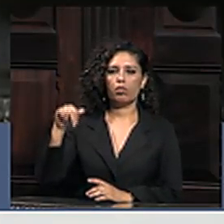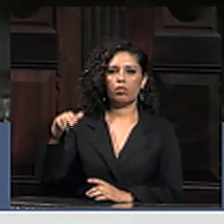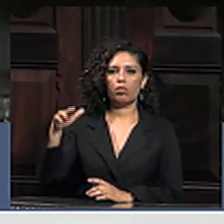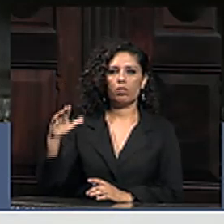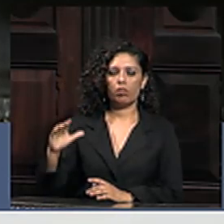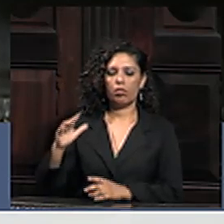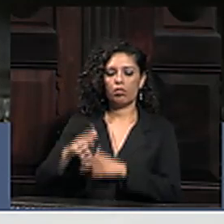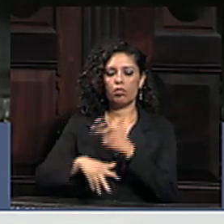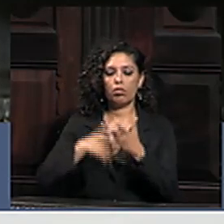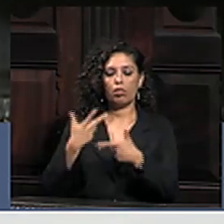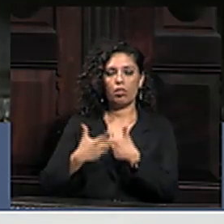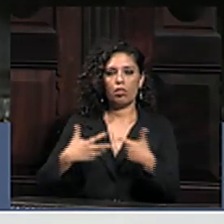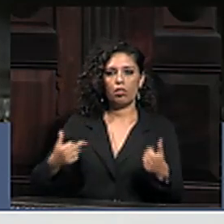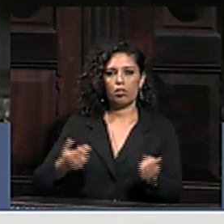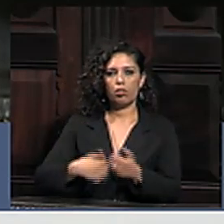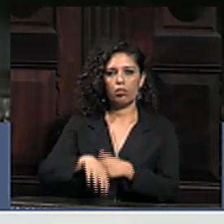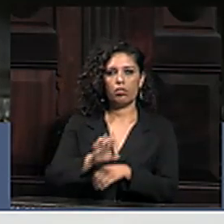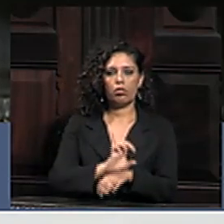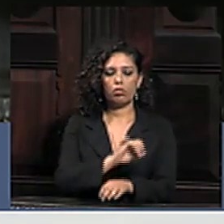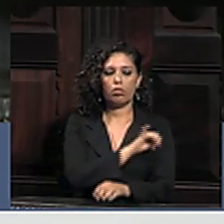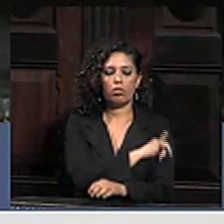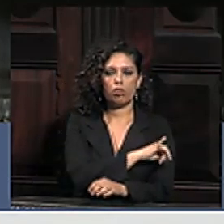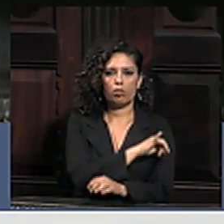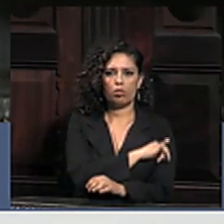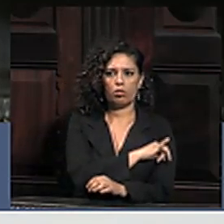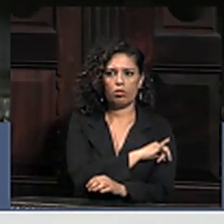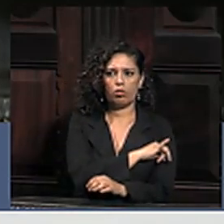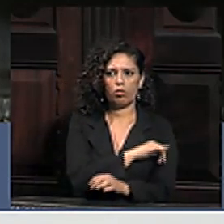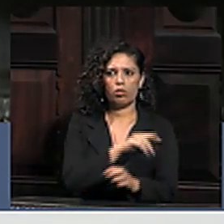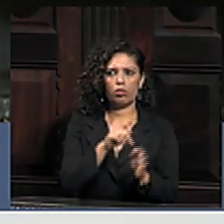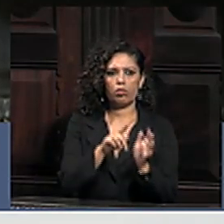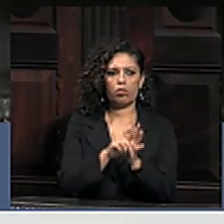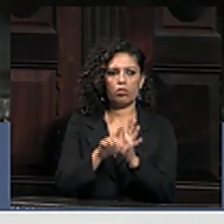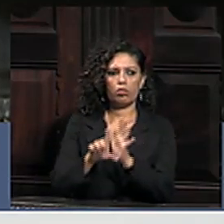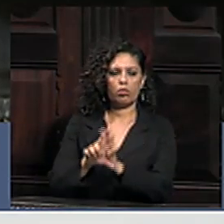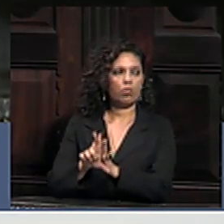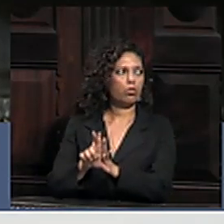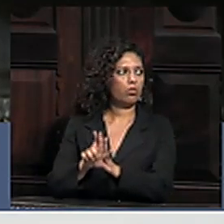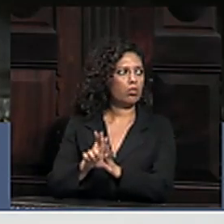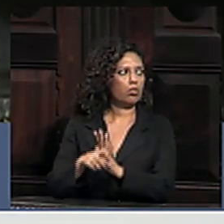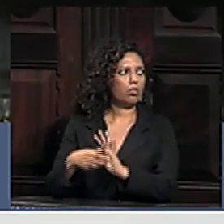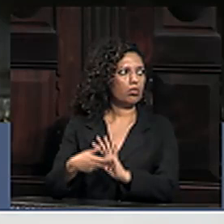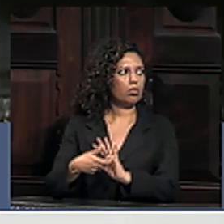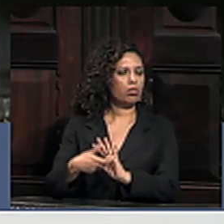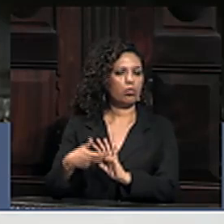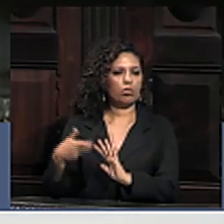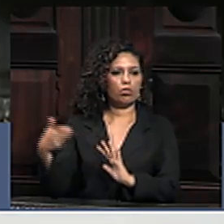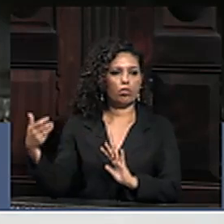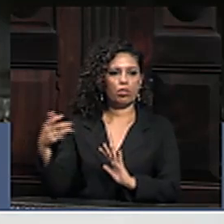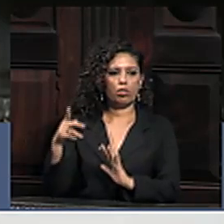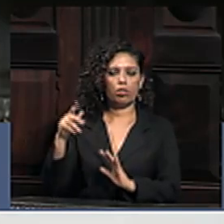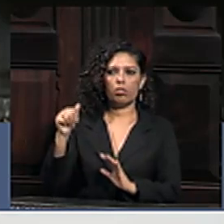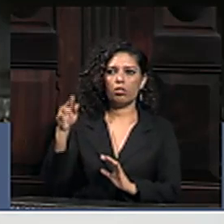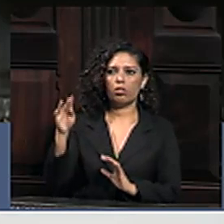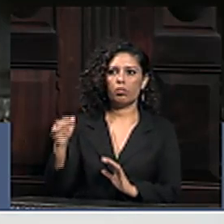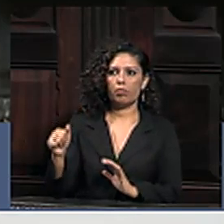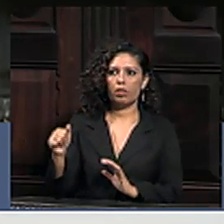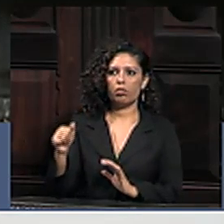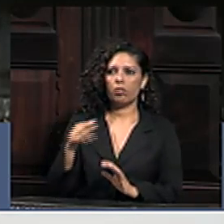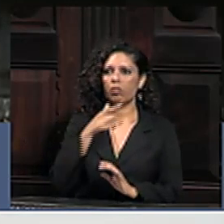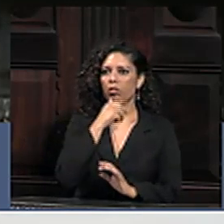no âmbito do Estado do Rio de Janeiro e da outras providências. Projeto retirado a pedido do autor. Senhor